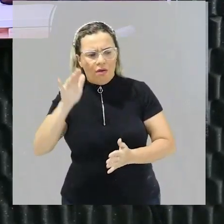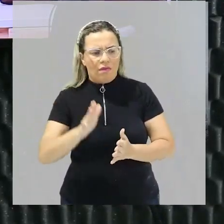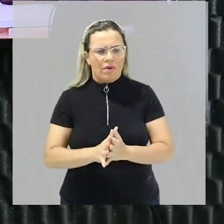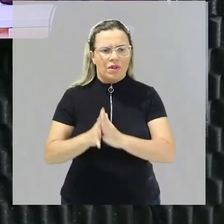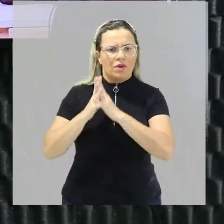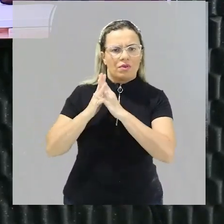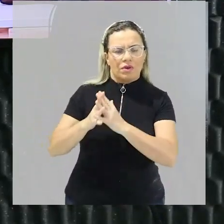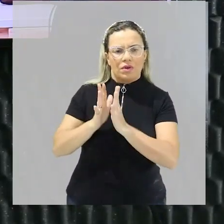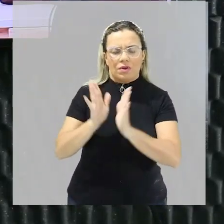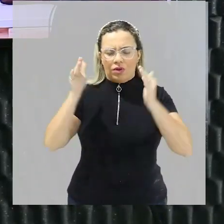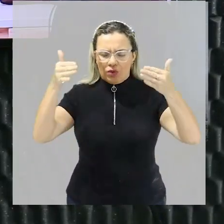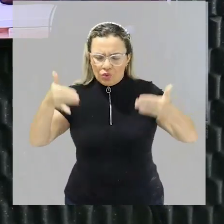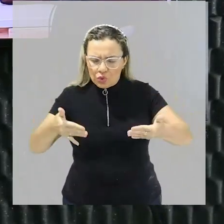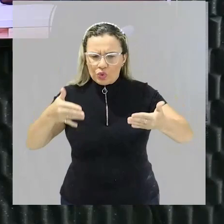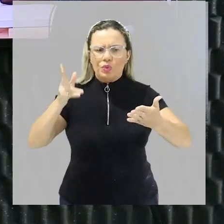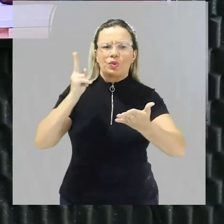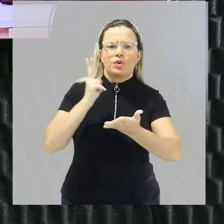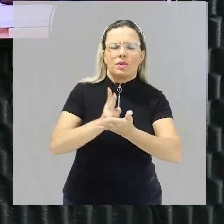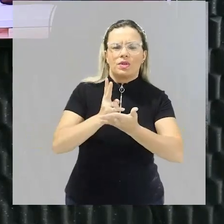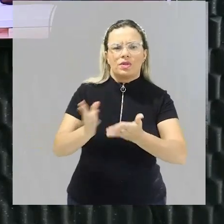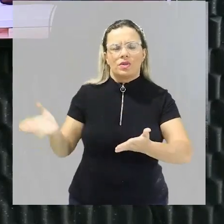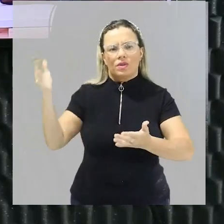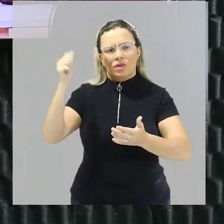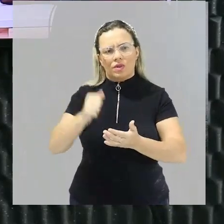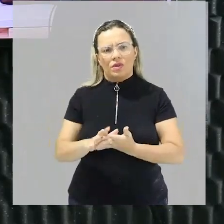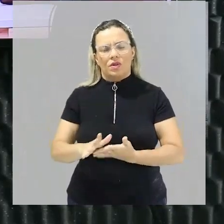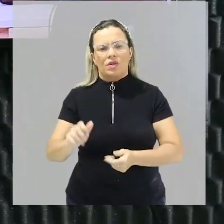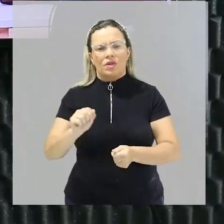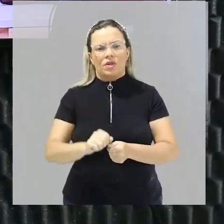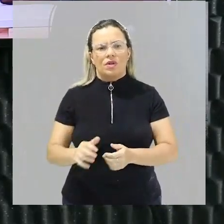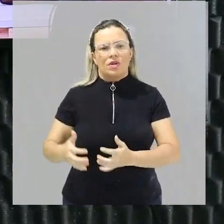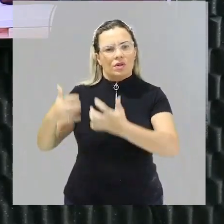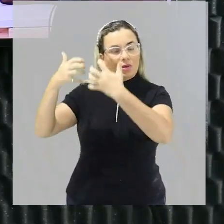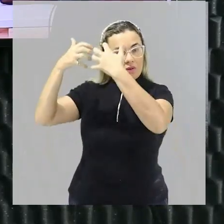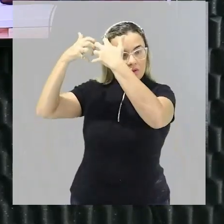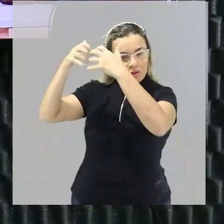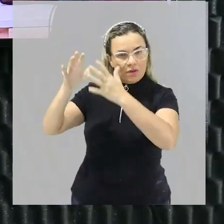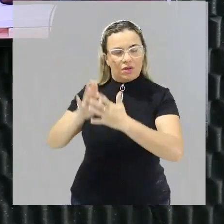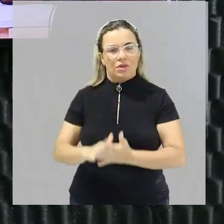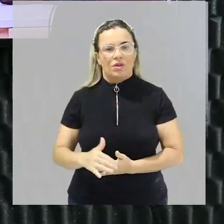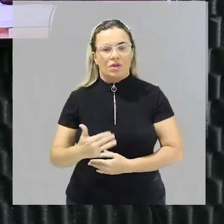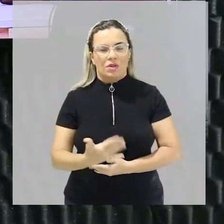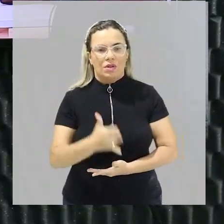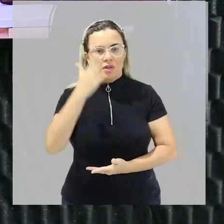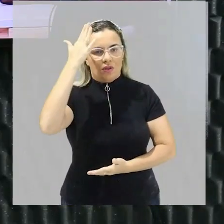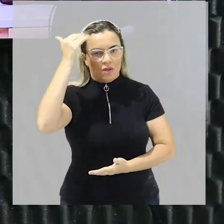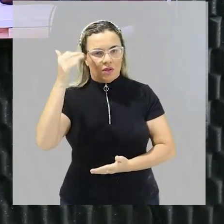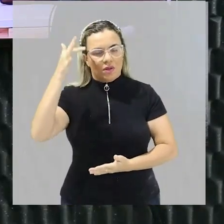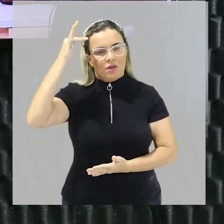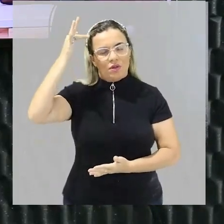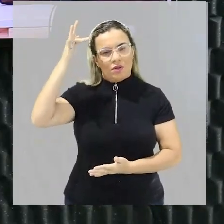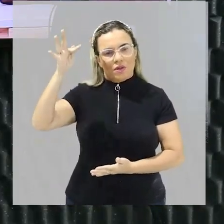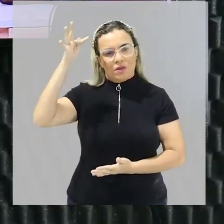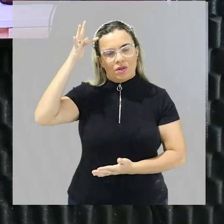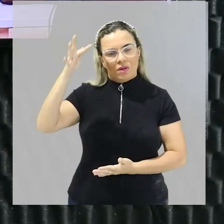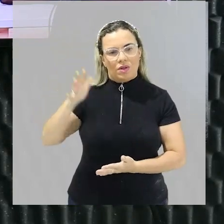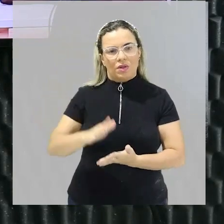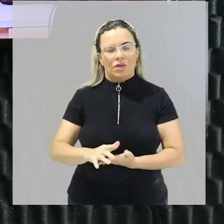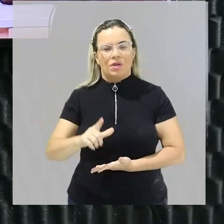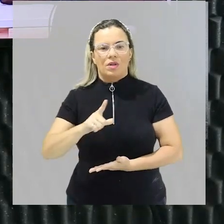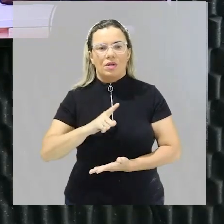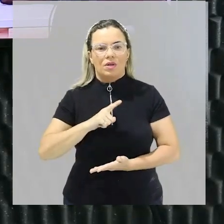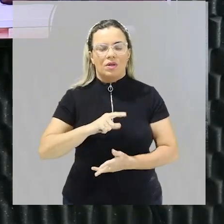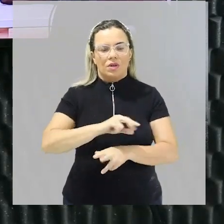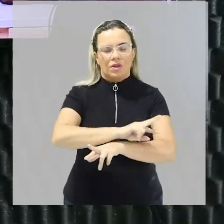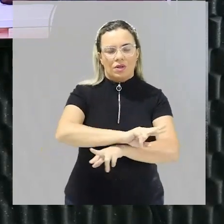mantenha o foco e vem comigo aqui fazer algumas reflexões. Nós sabemos que a filosofia, ela possui algumas